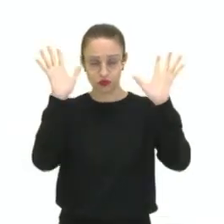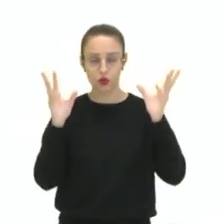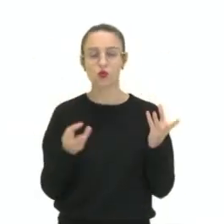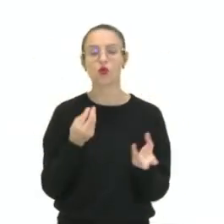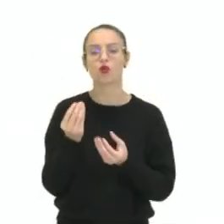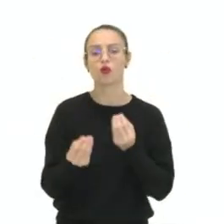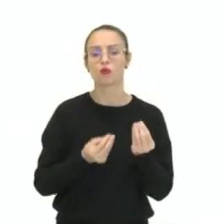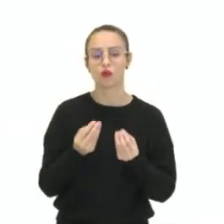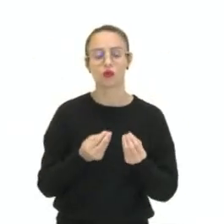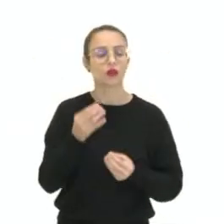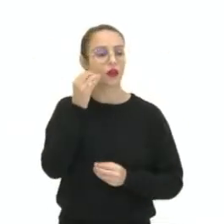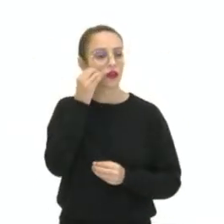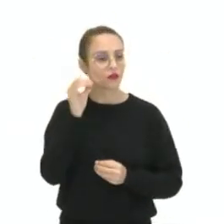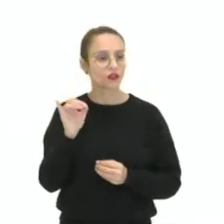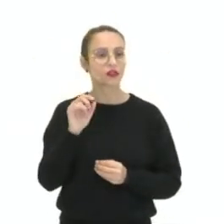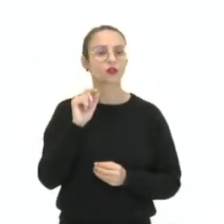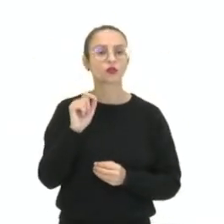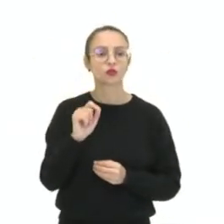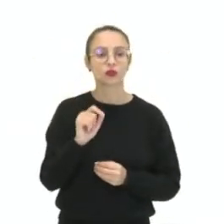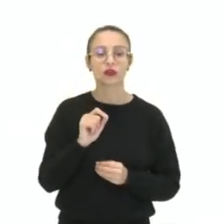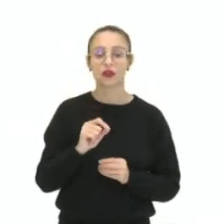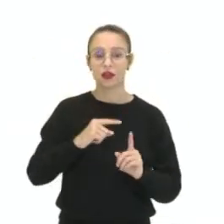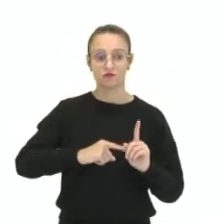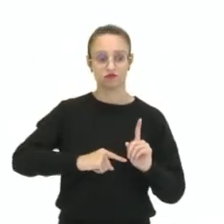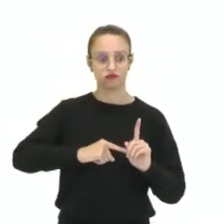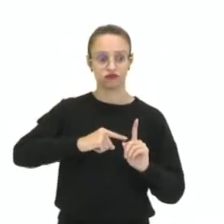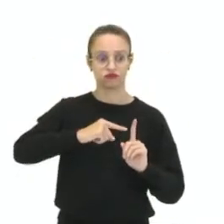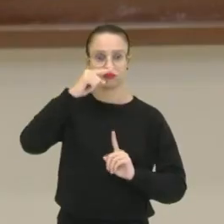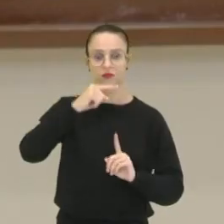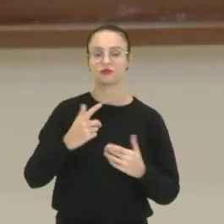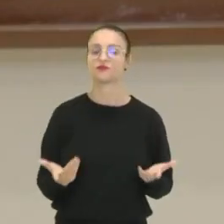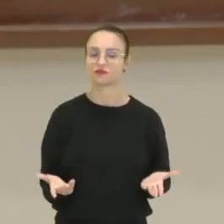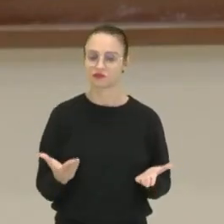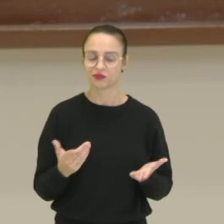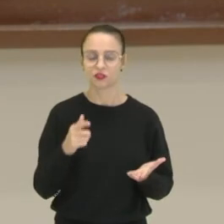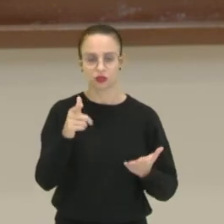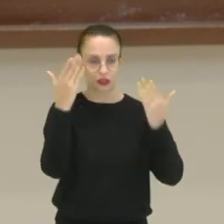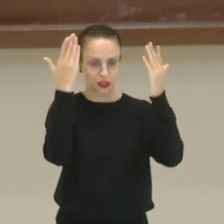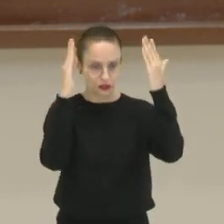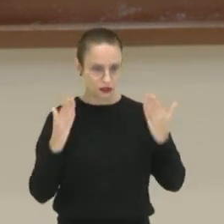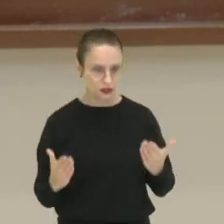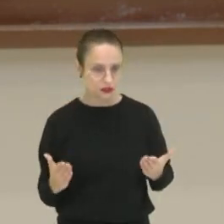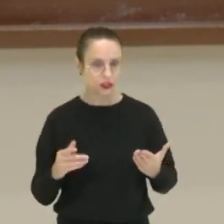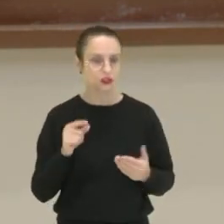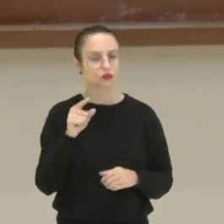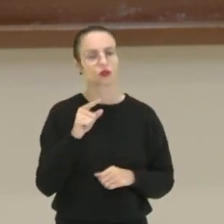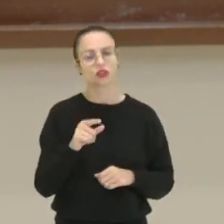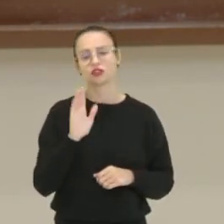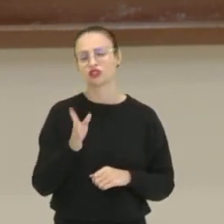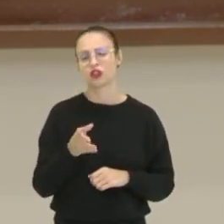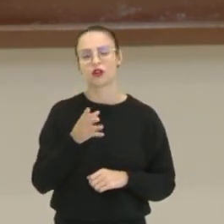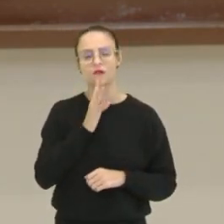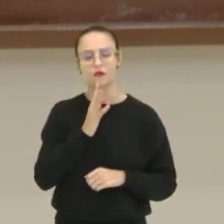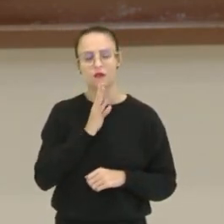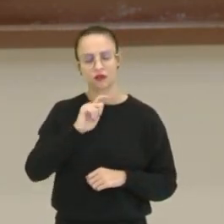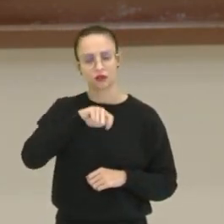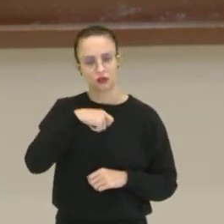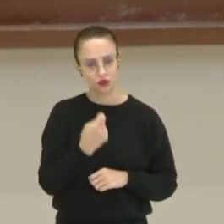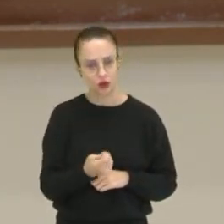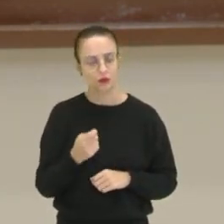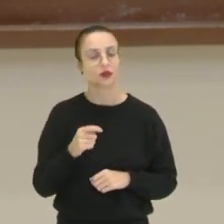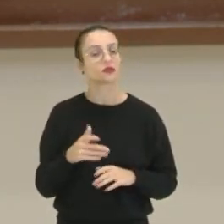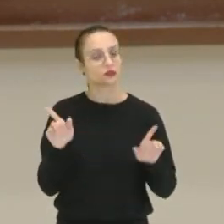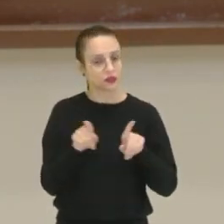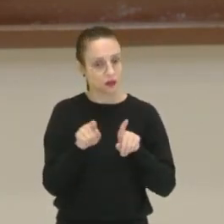atmosfera e evitando assim o aumento da temperatura média. Então, analisando os conhecimentos que você já tinha a respeito e o que